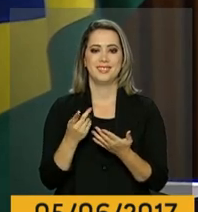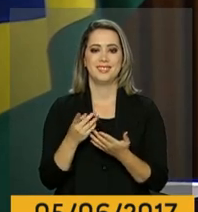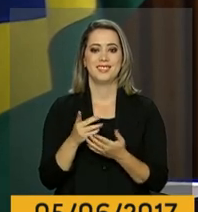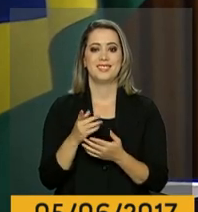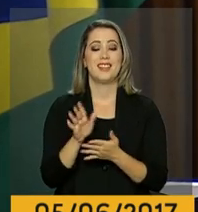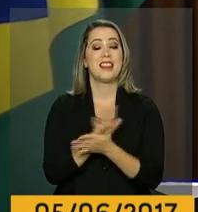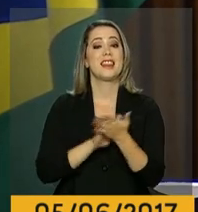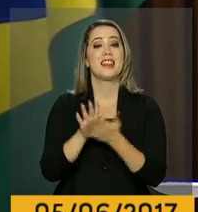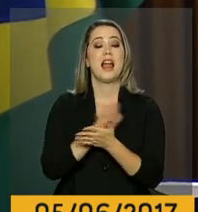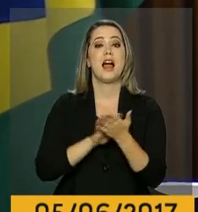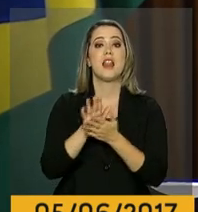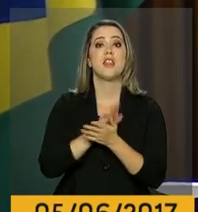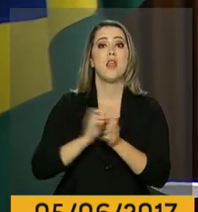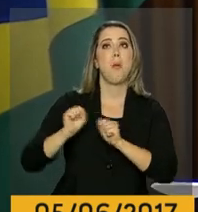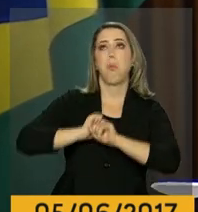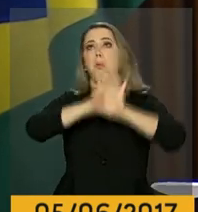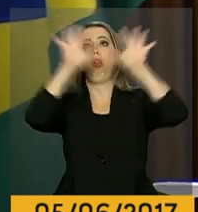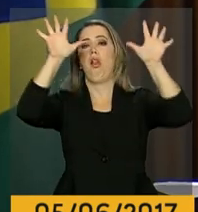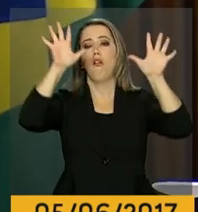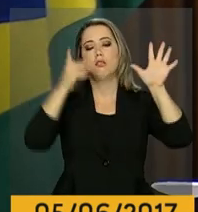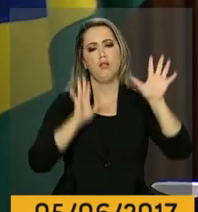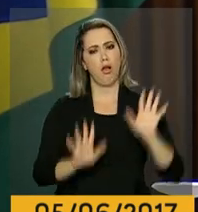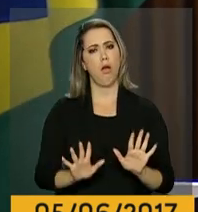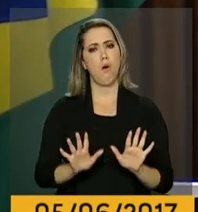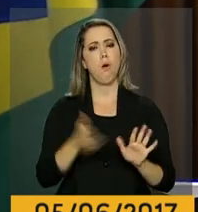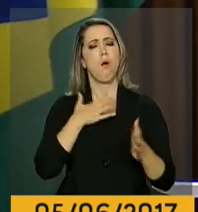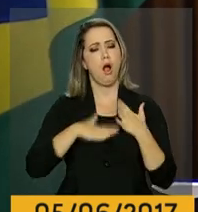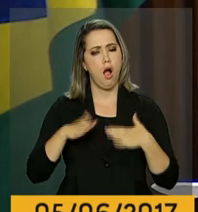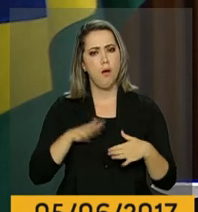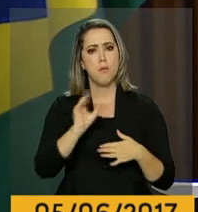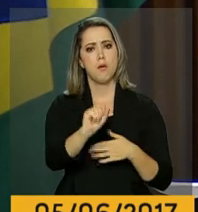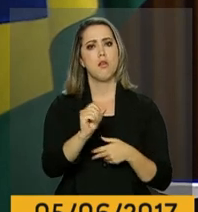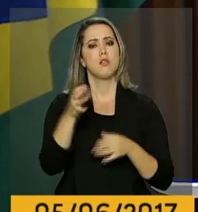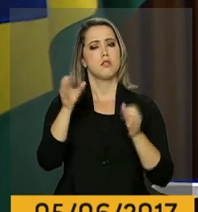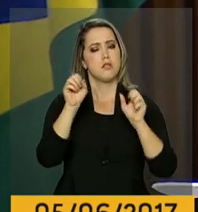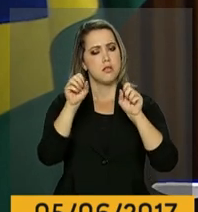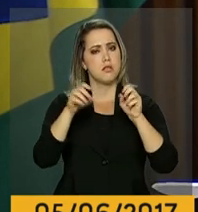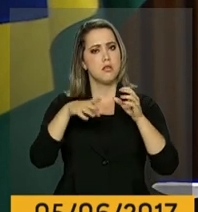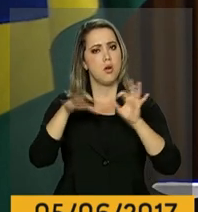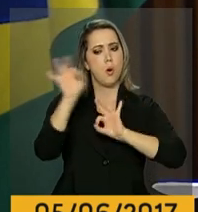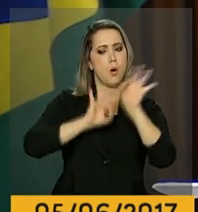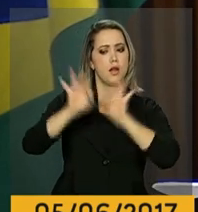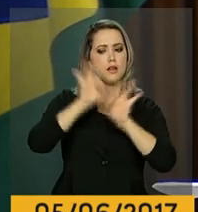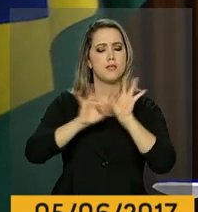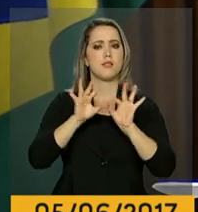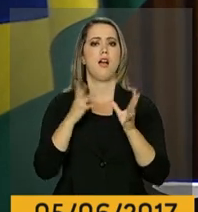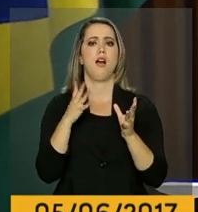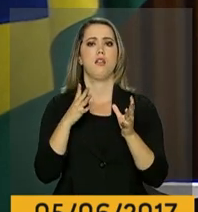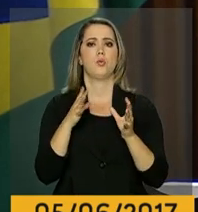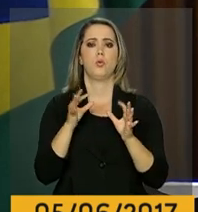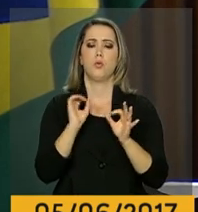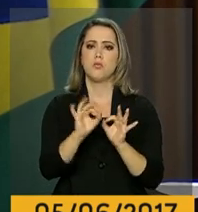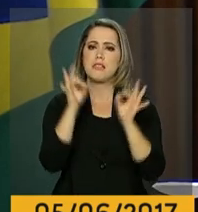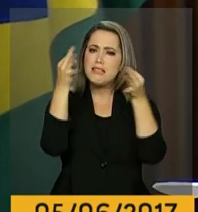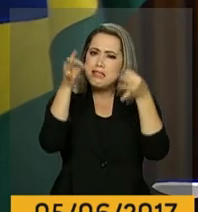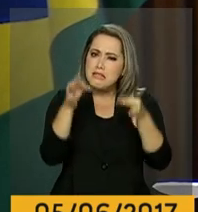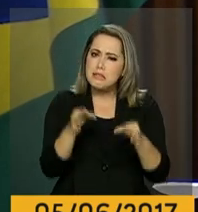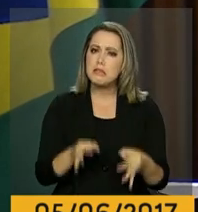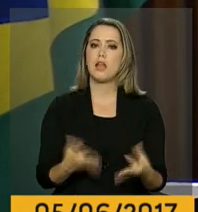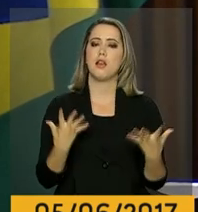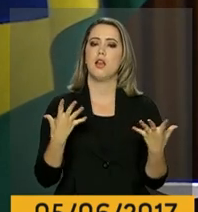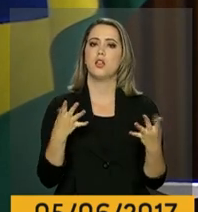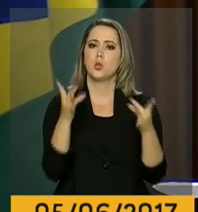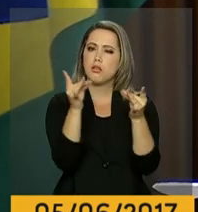nada pirotécnico não é mas algo muito sistematizado muito organizado eh muito planejado para fazer operações